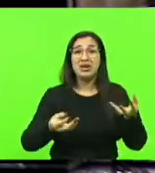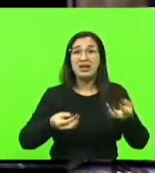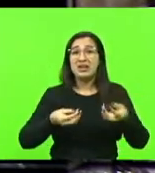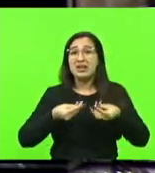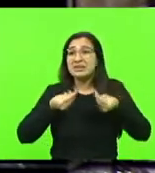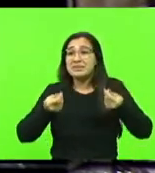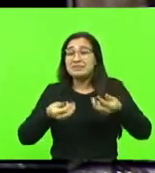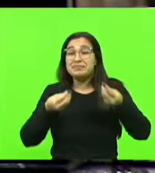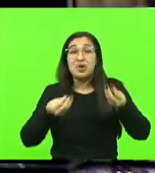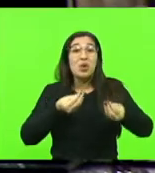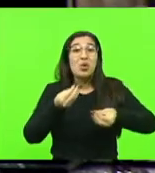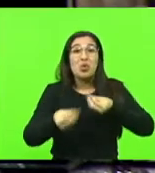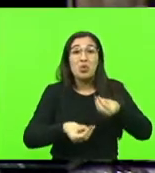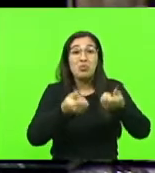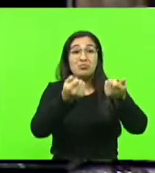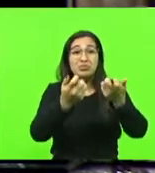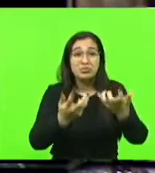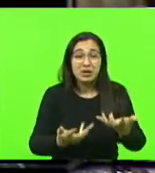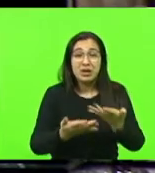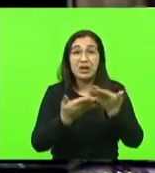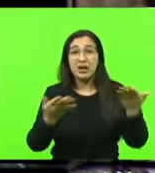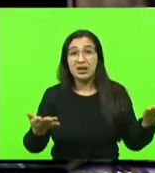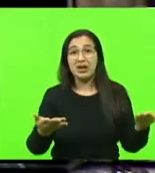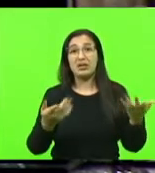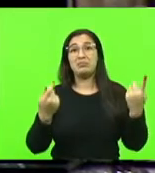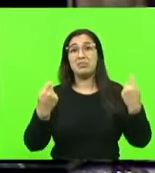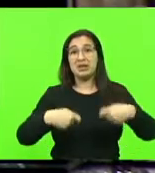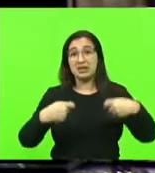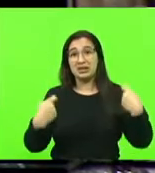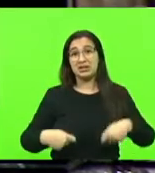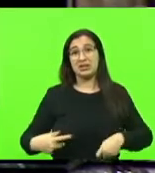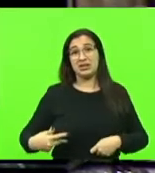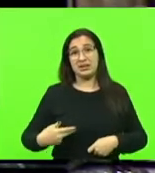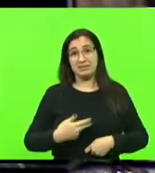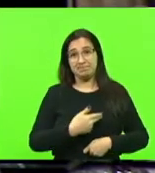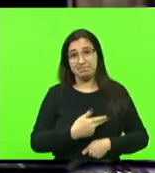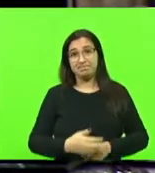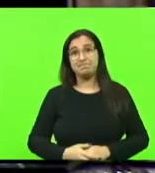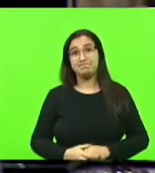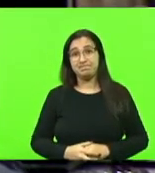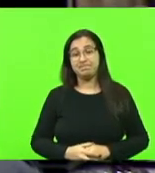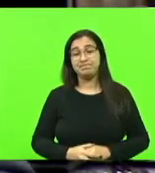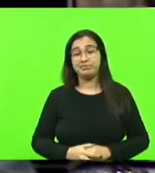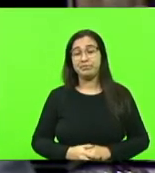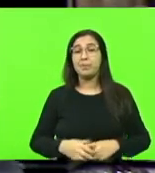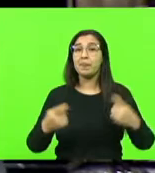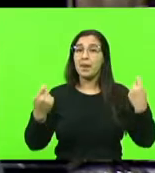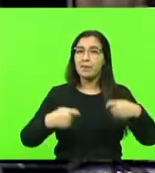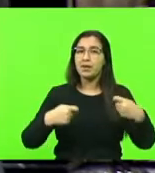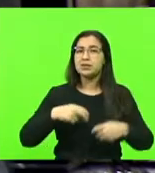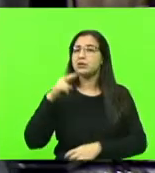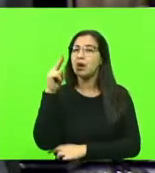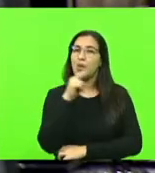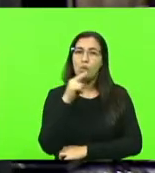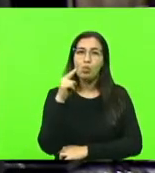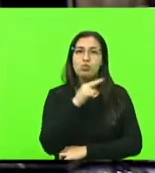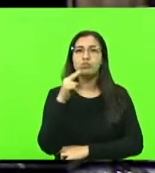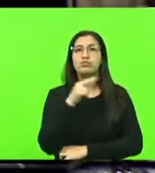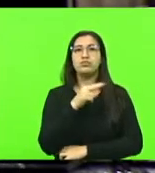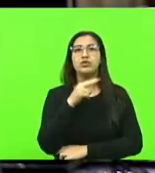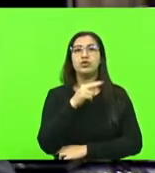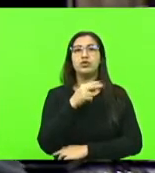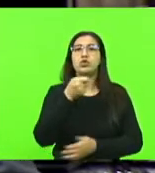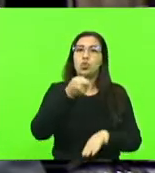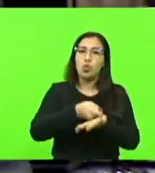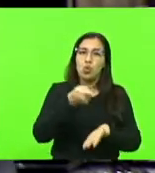seus entes queridos que precisam de uma cirurgia. Nós precisamos e urgente cobrar do governo do Estado